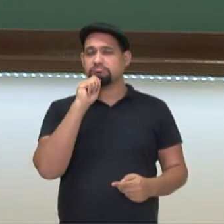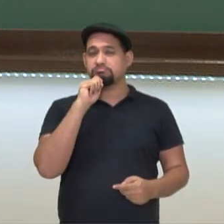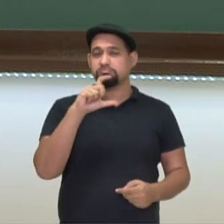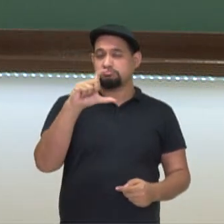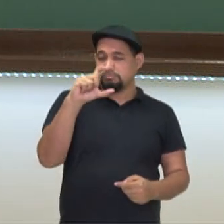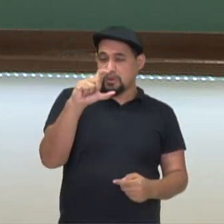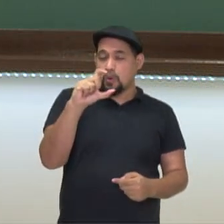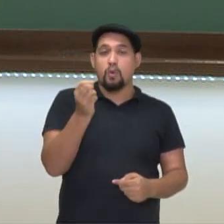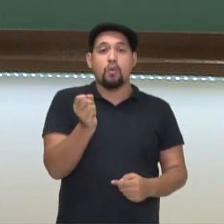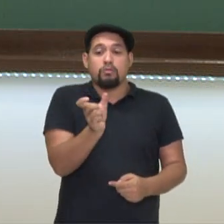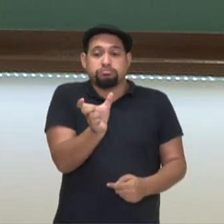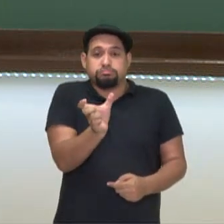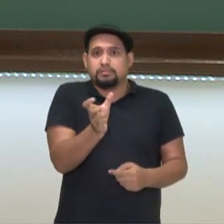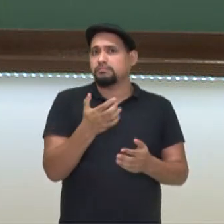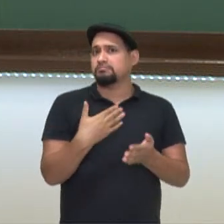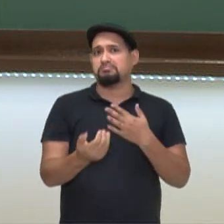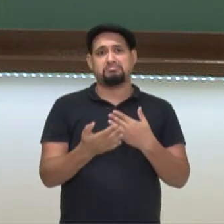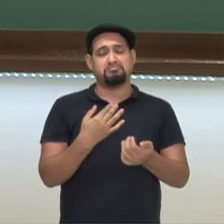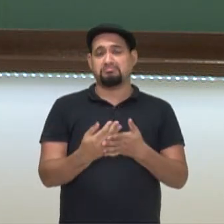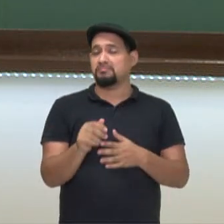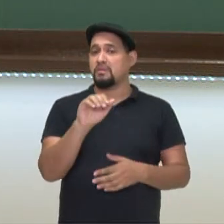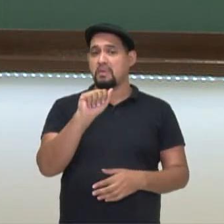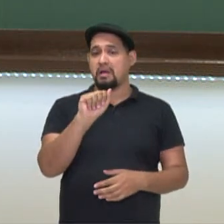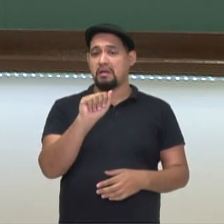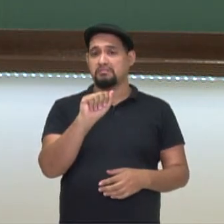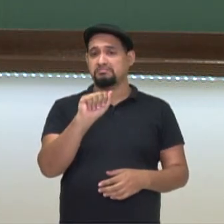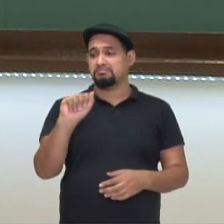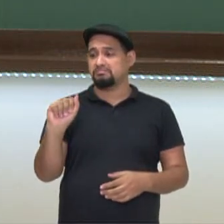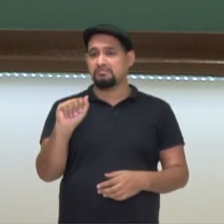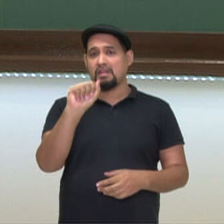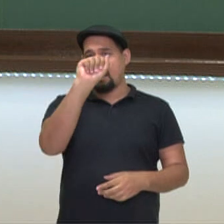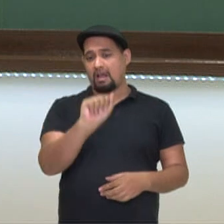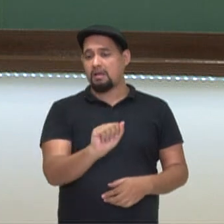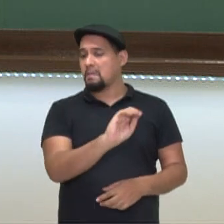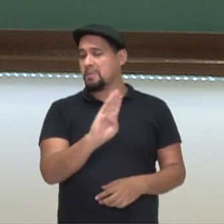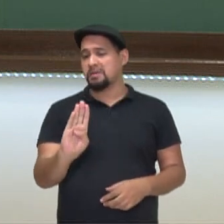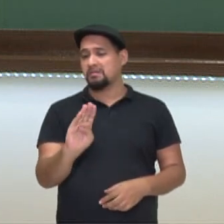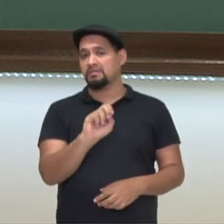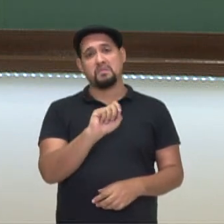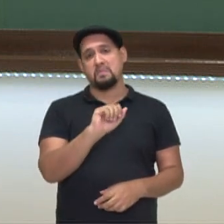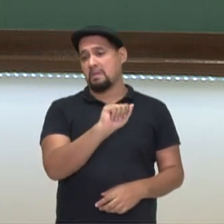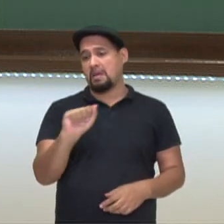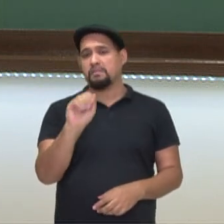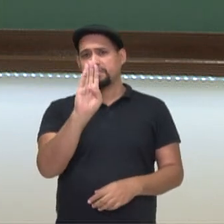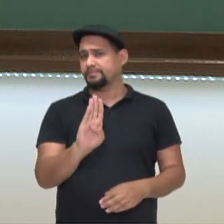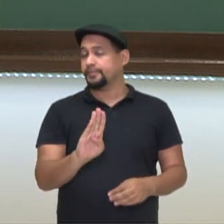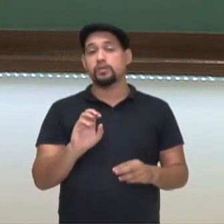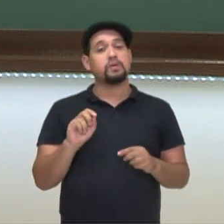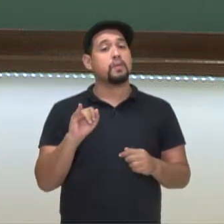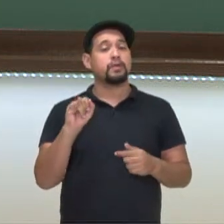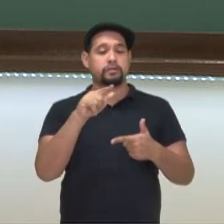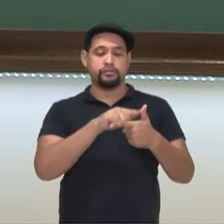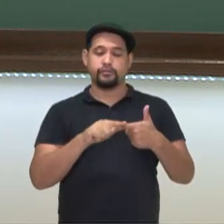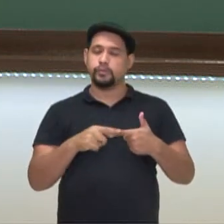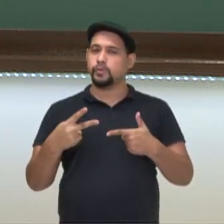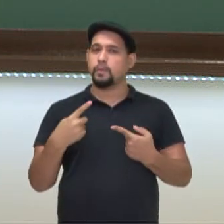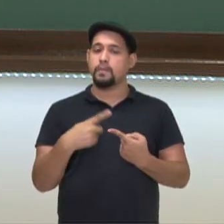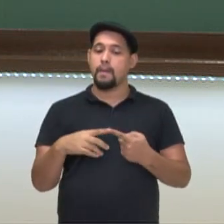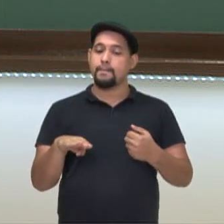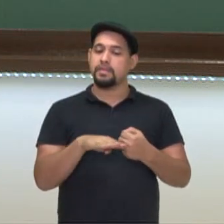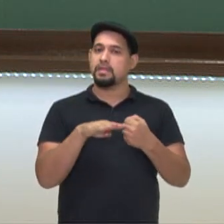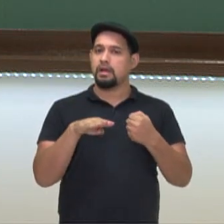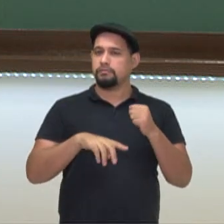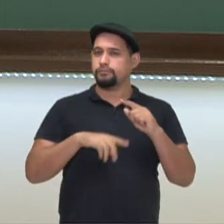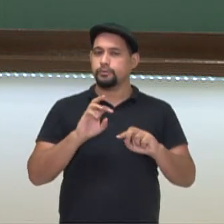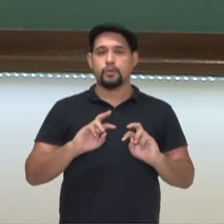diagonal maior, tanto faz. A fórmula vai ser o quê? O produto das duas diagonais dividido por 2. Por quê? Porque é a metade desse